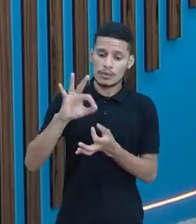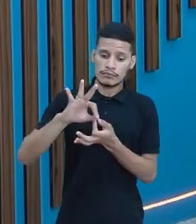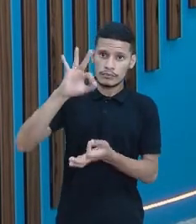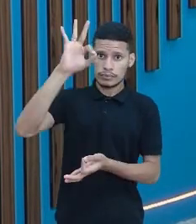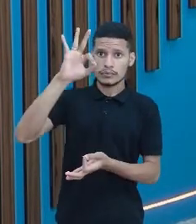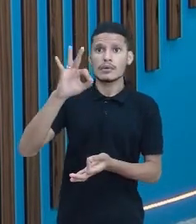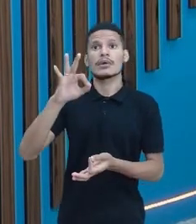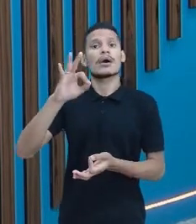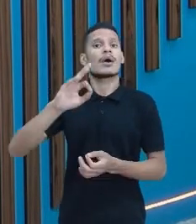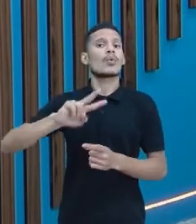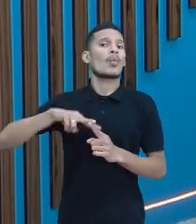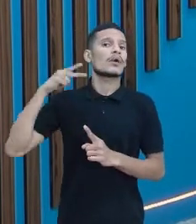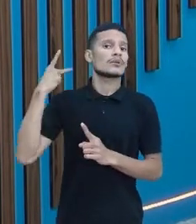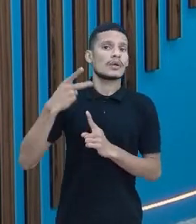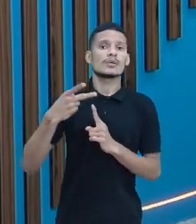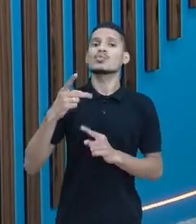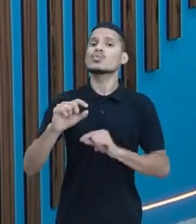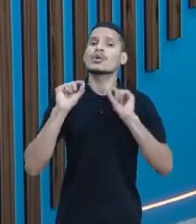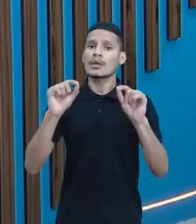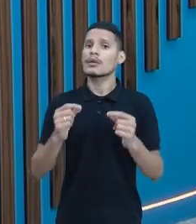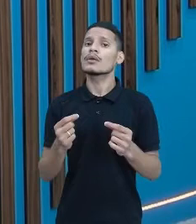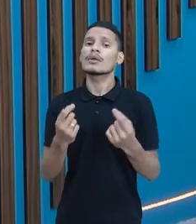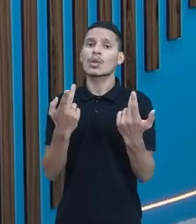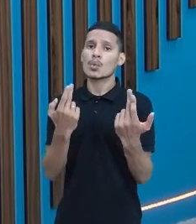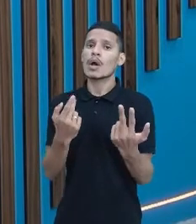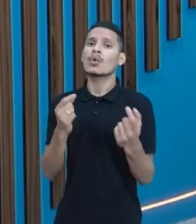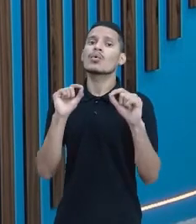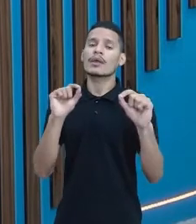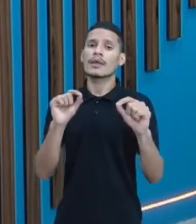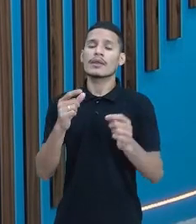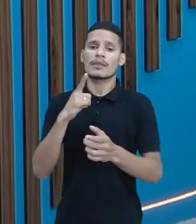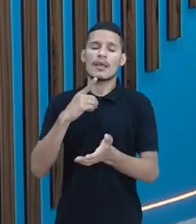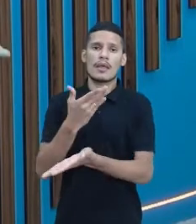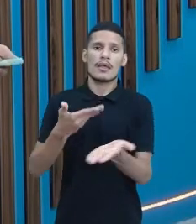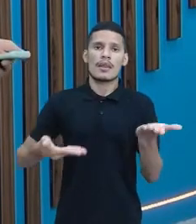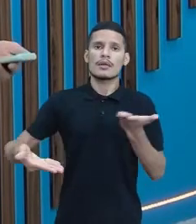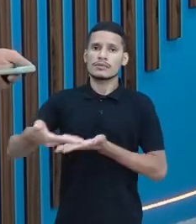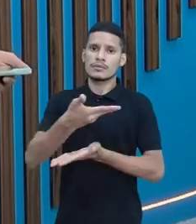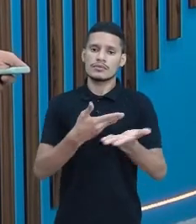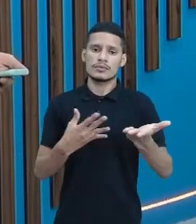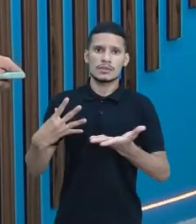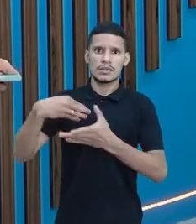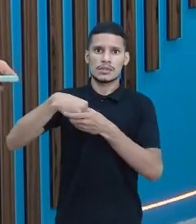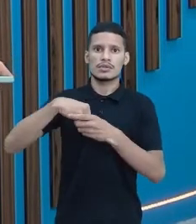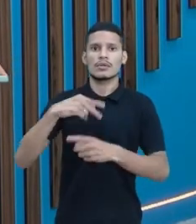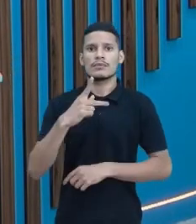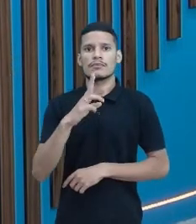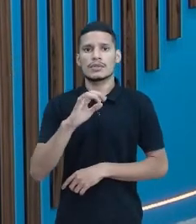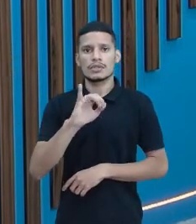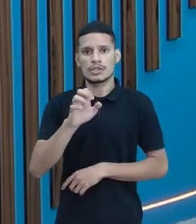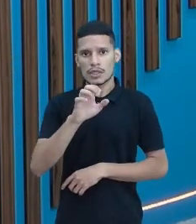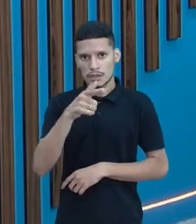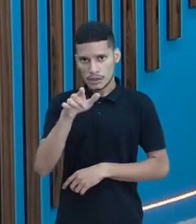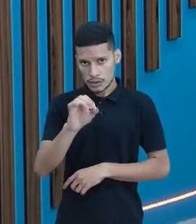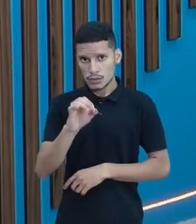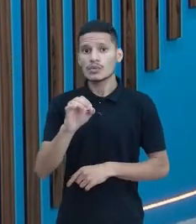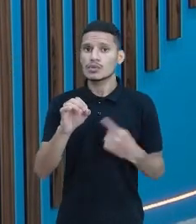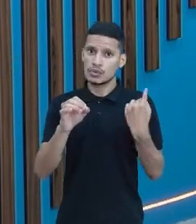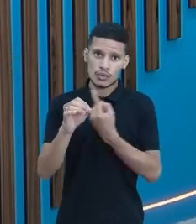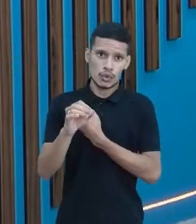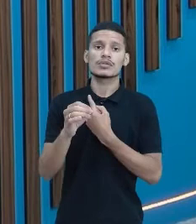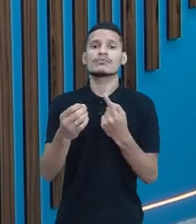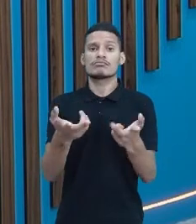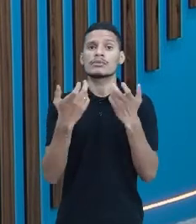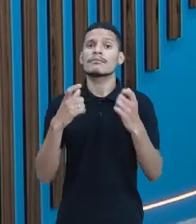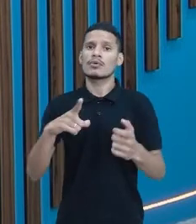ao quadrado é igual a uma relação, no caso aí das projeções, tá certo? Então, a gente percebeu que